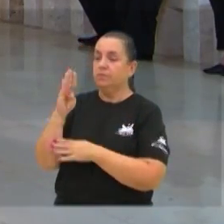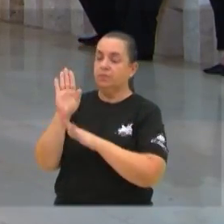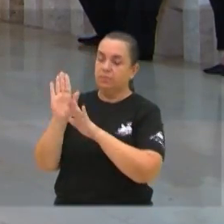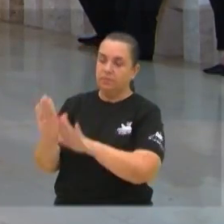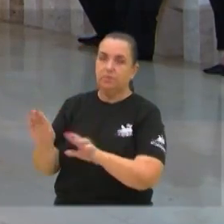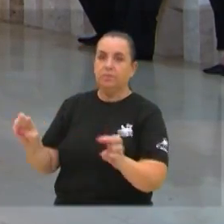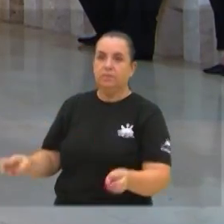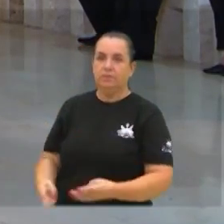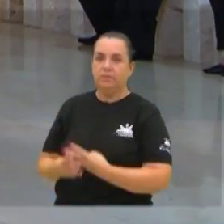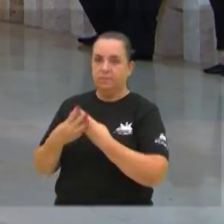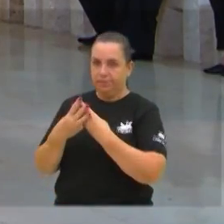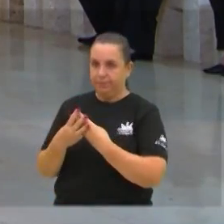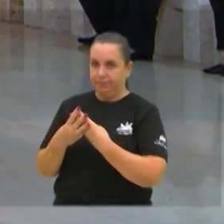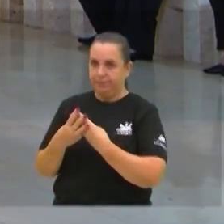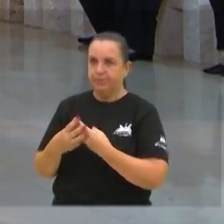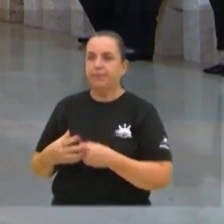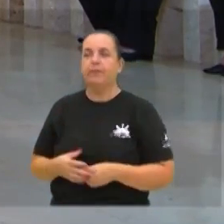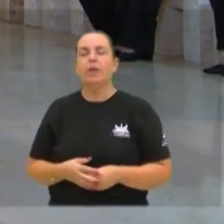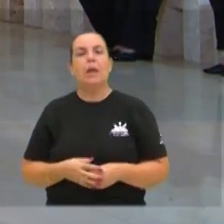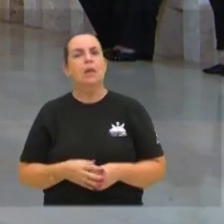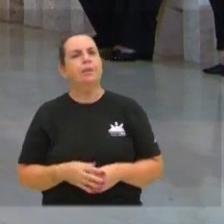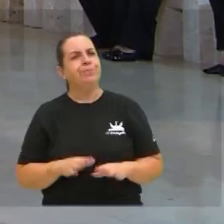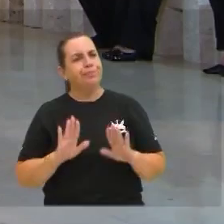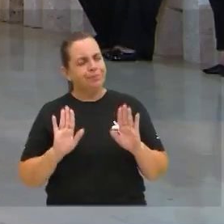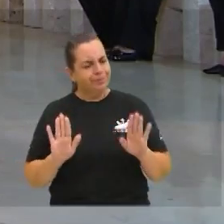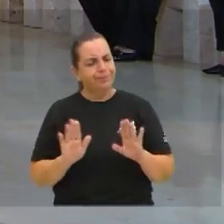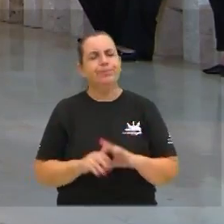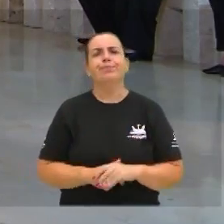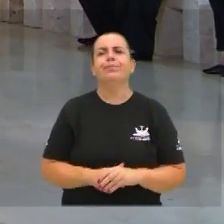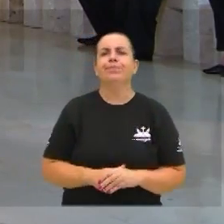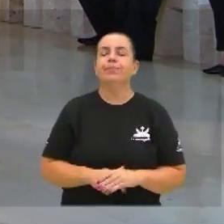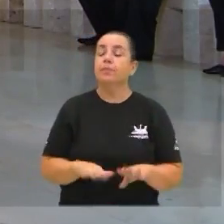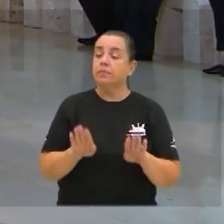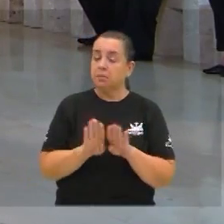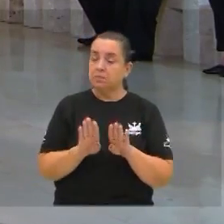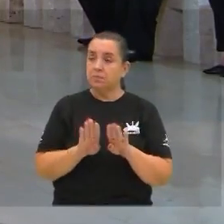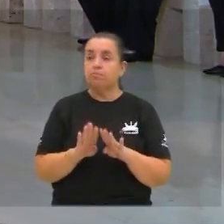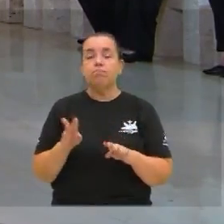na Judéia. É impressionante